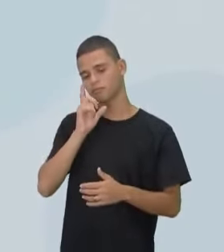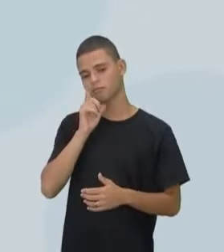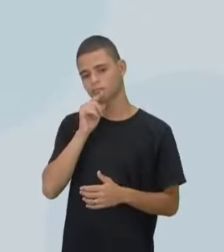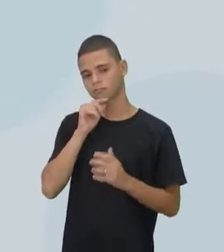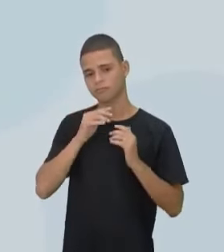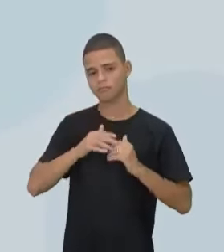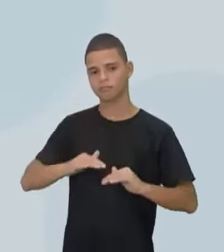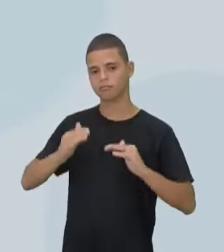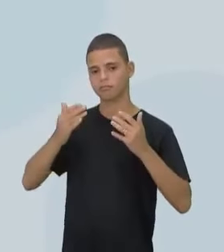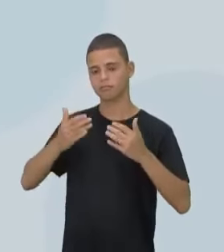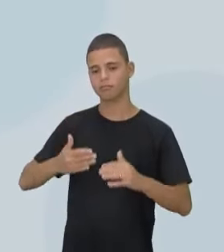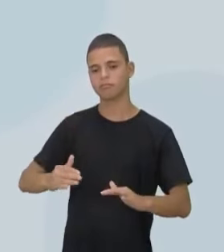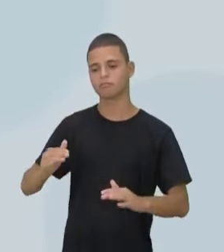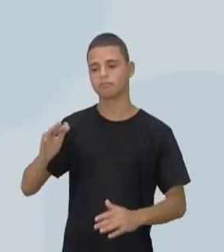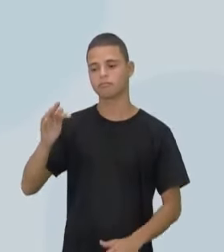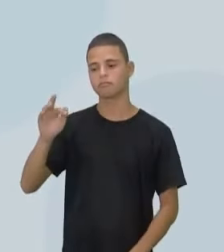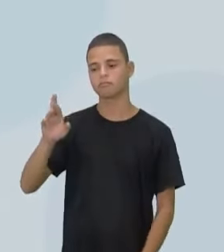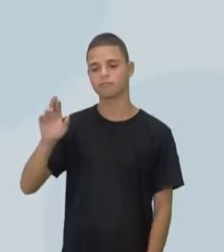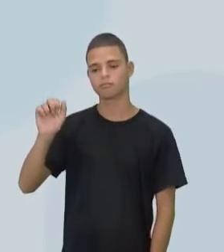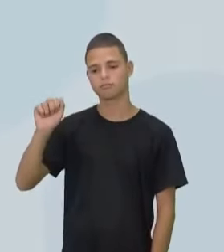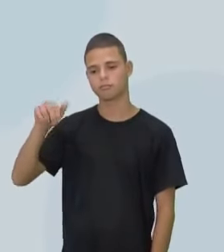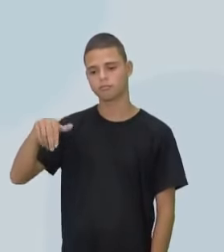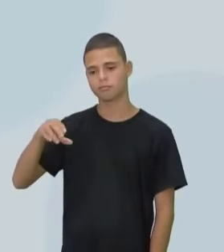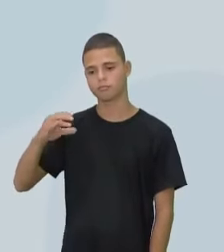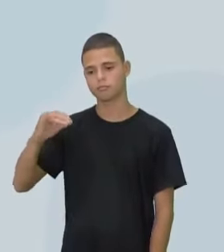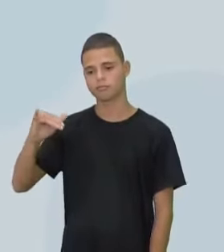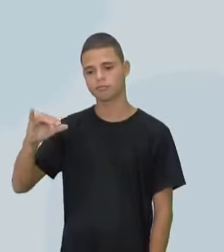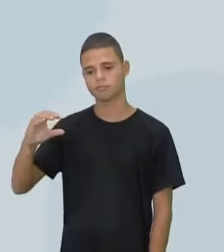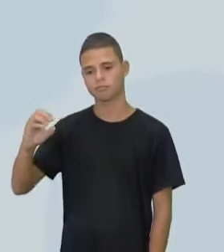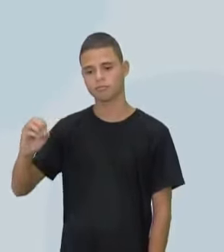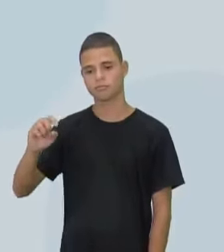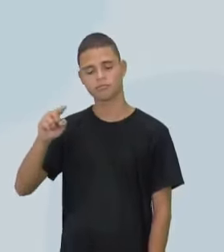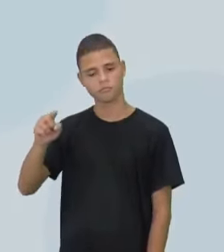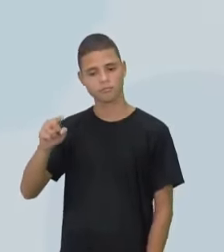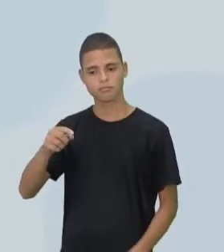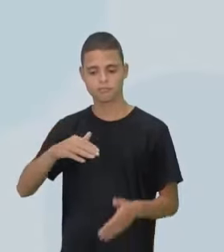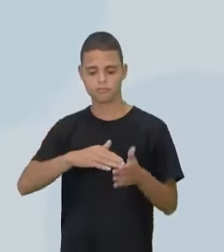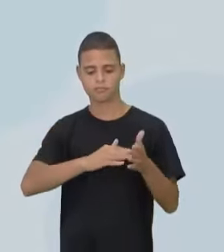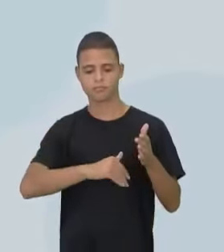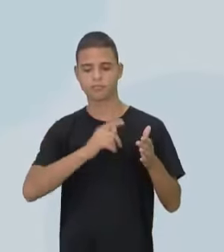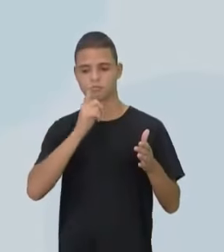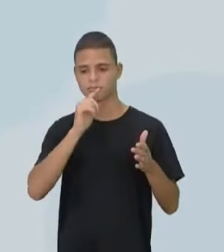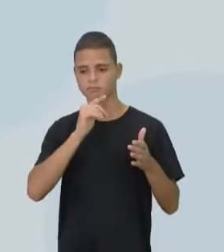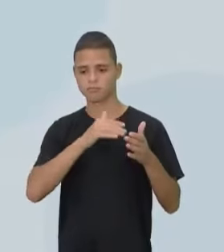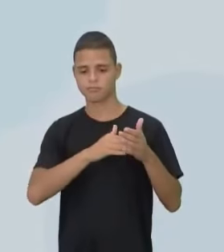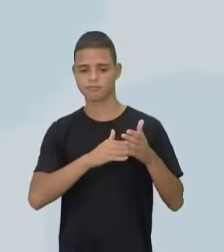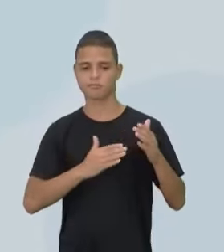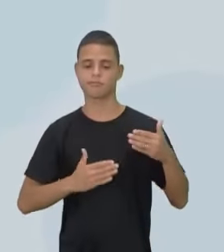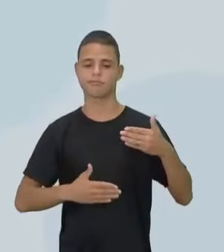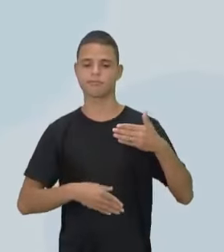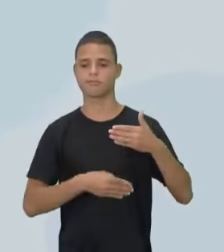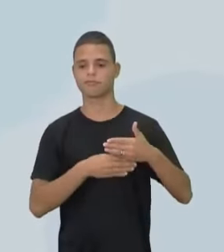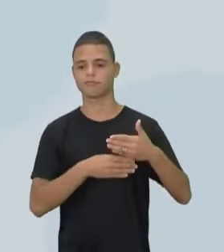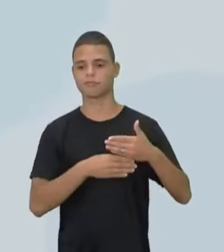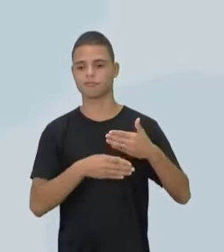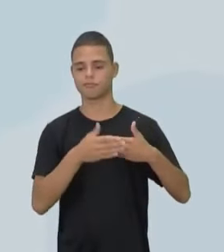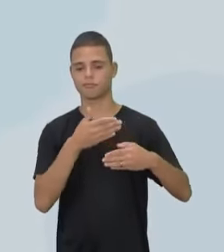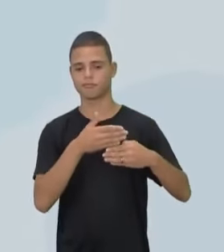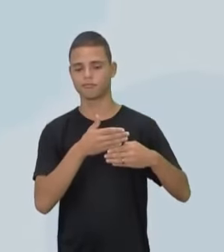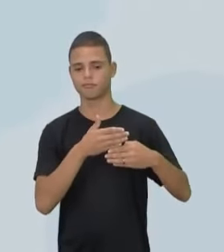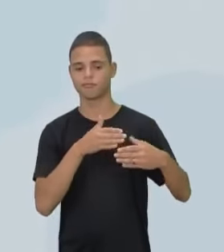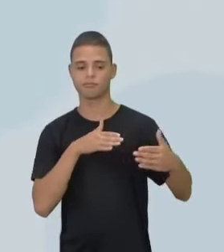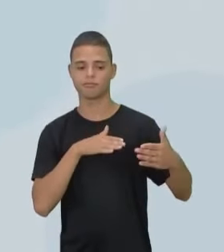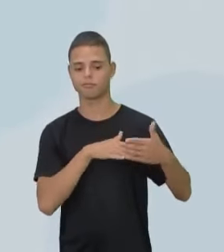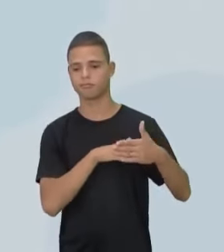Francisco, onde o pessoal está fazendo, né, transposição, você tira a água do canal, você está interferindo nesse fluxo d'água. Como